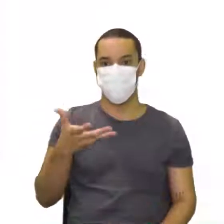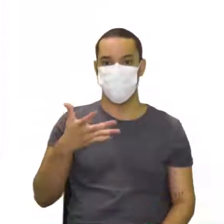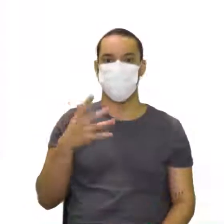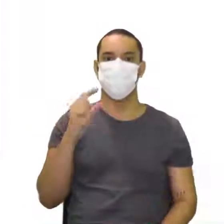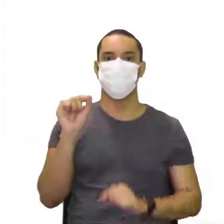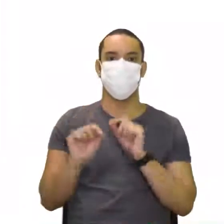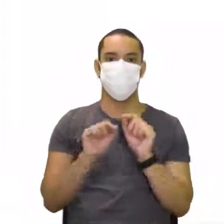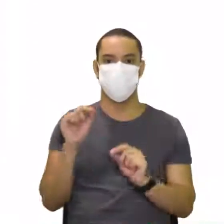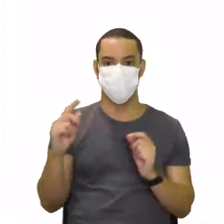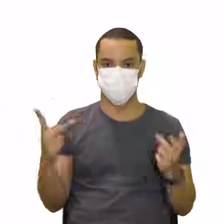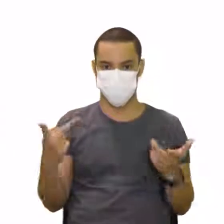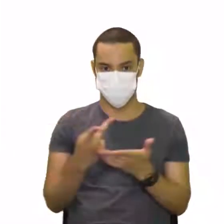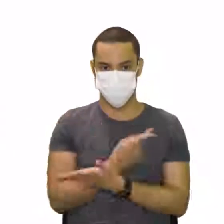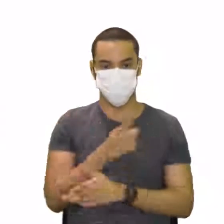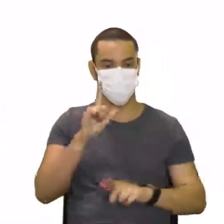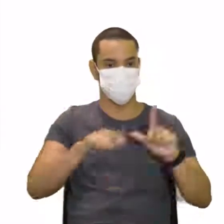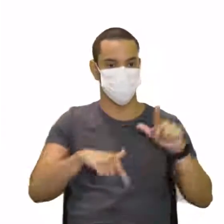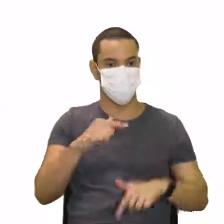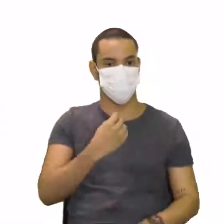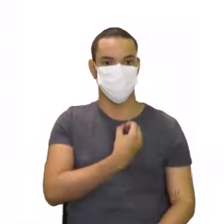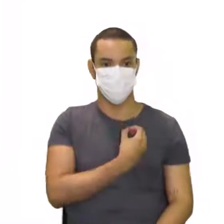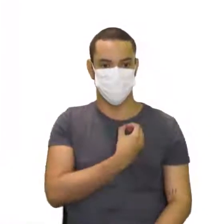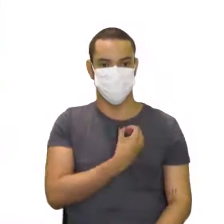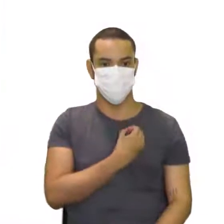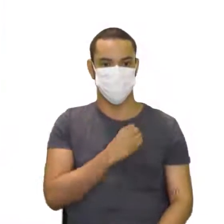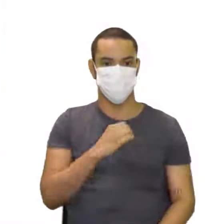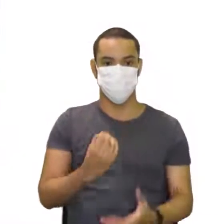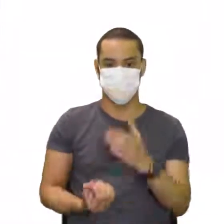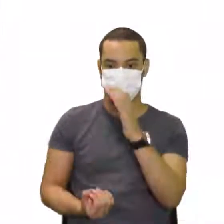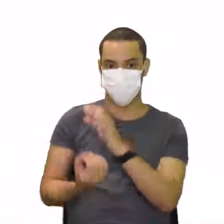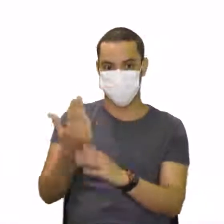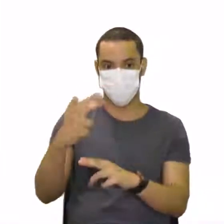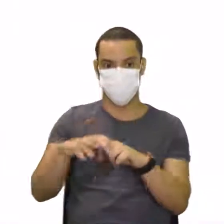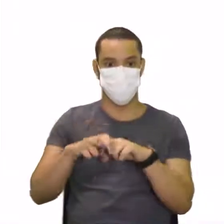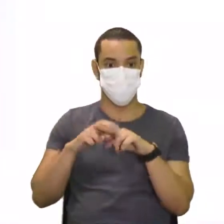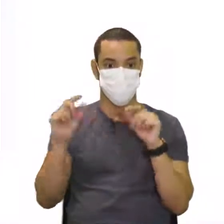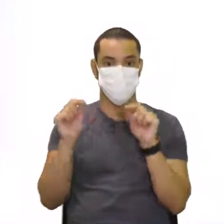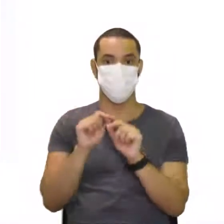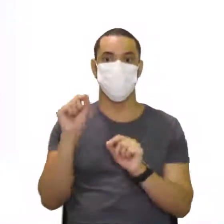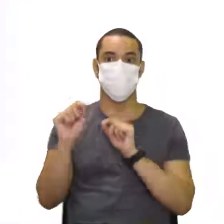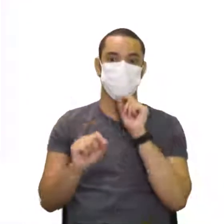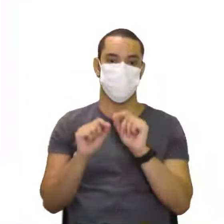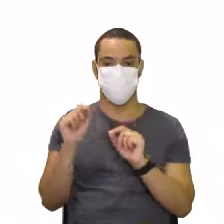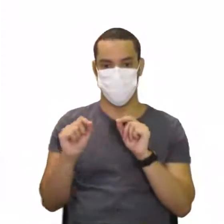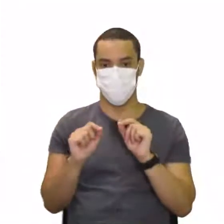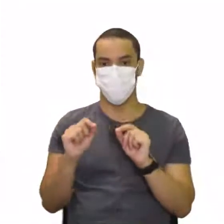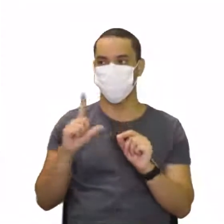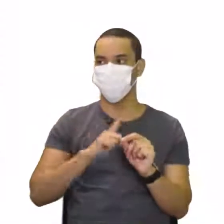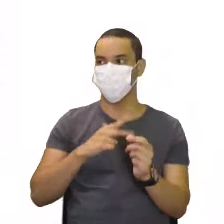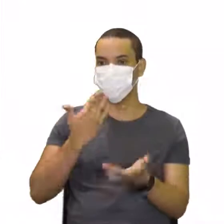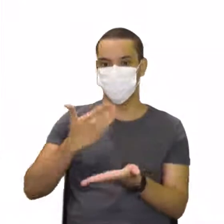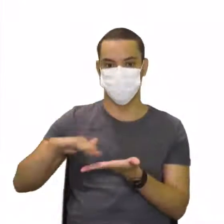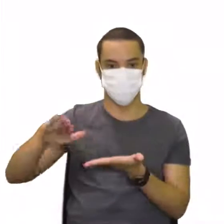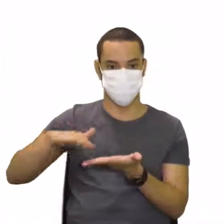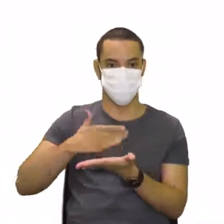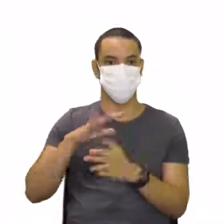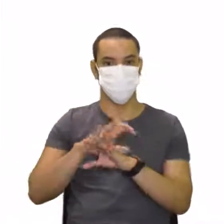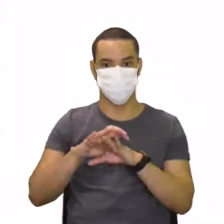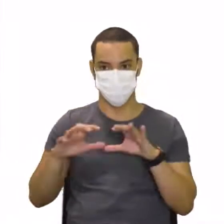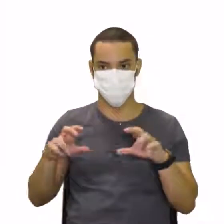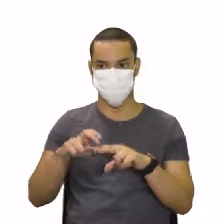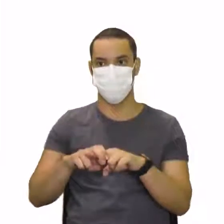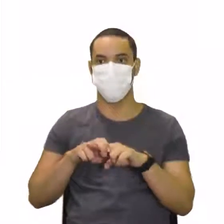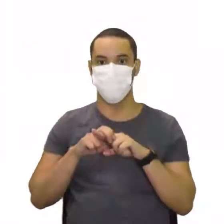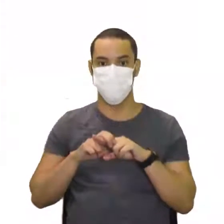era transmitido, as letras e os números iam se formando e dessa forma iam se formando as mensagens, tá? Então tá aqui, ó,